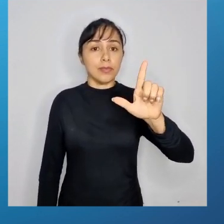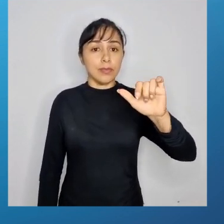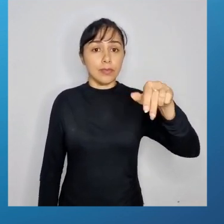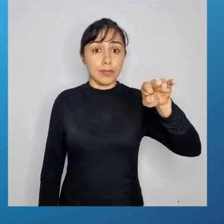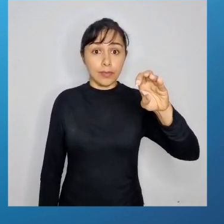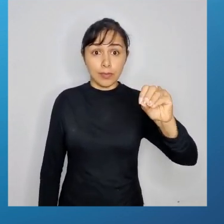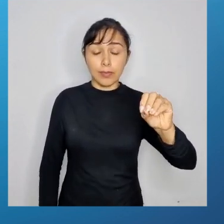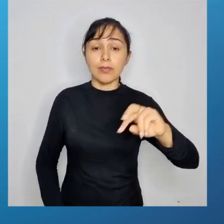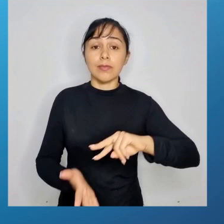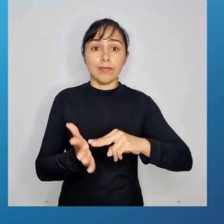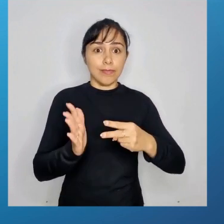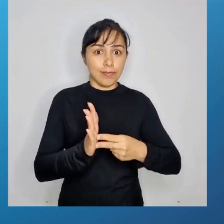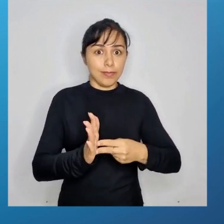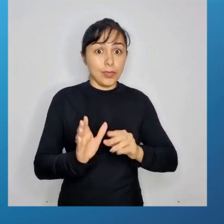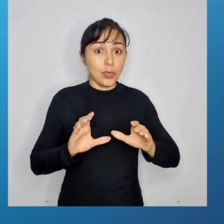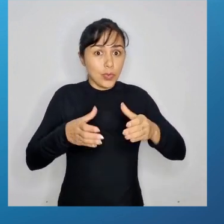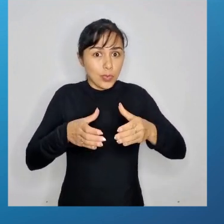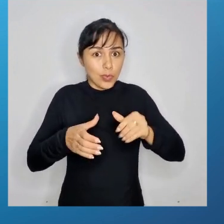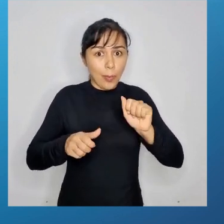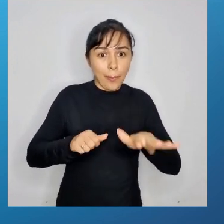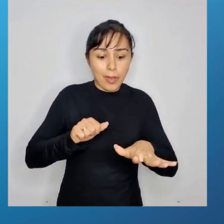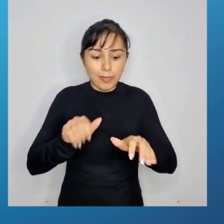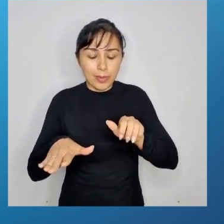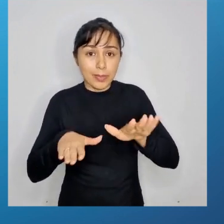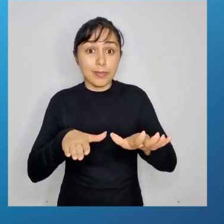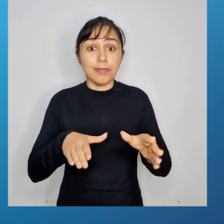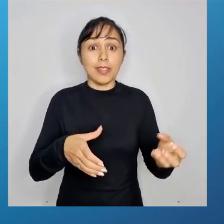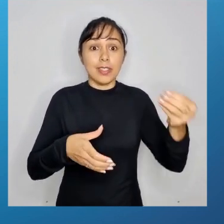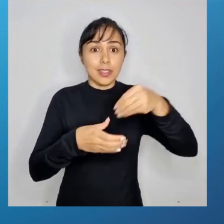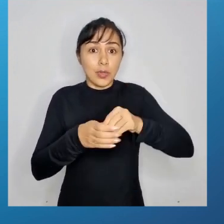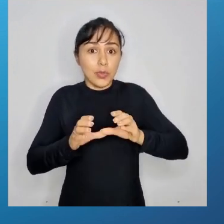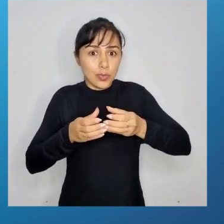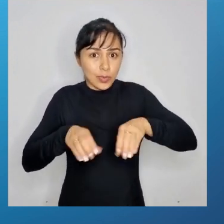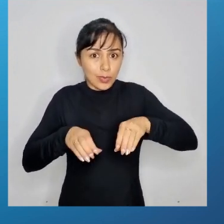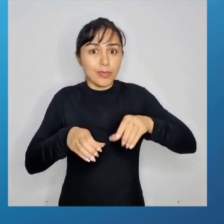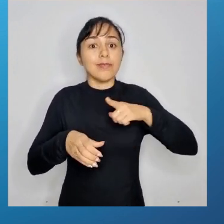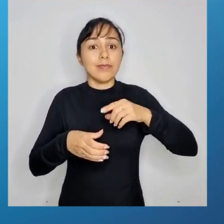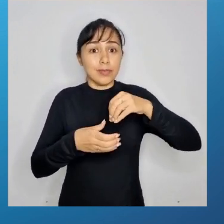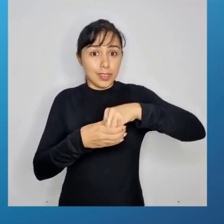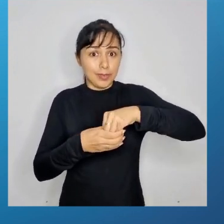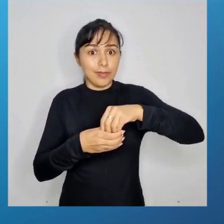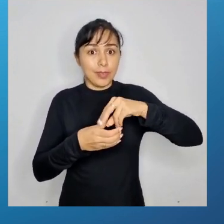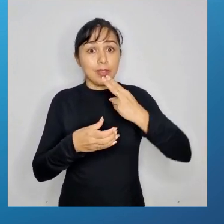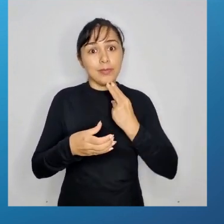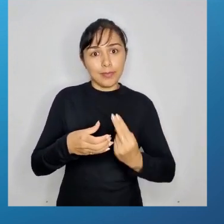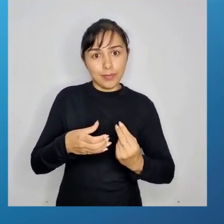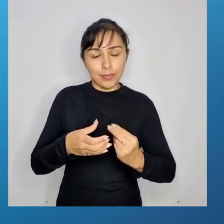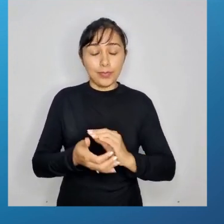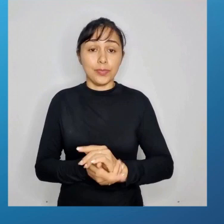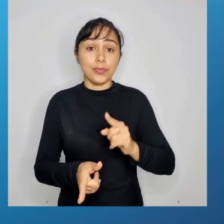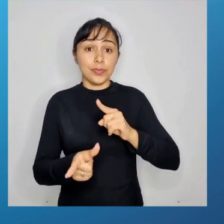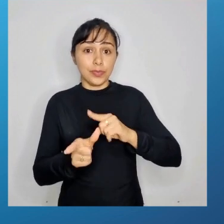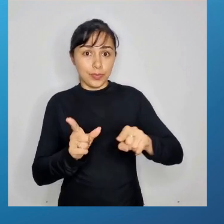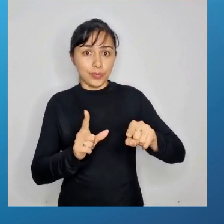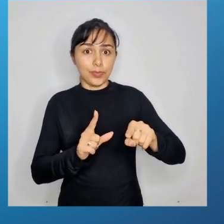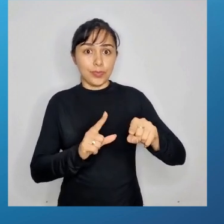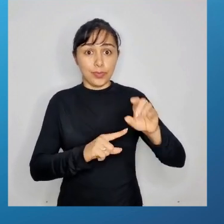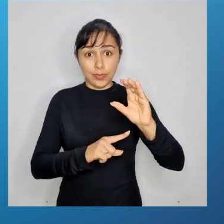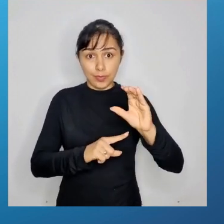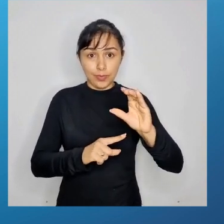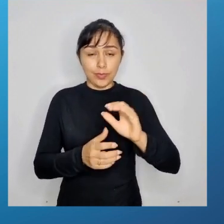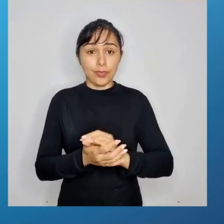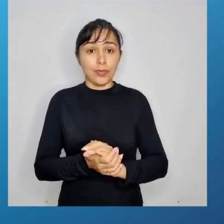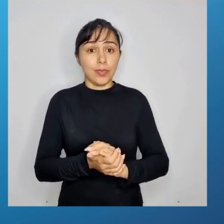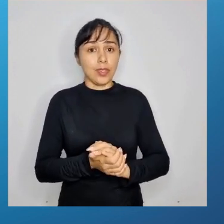para o embrião. Na letra D, nós temos aqui viviparidade, ou seja, o organismo não nasce diretamente do ovo, ele já nasce prontinho